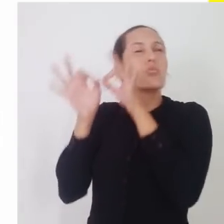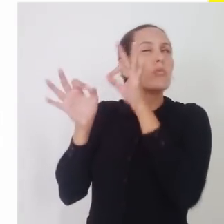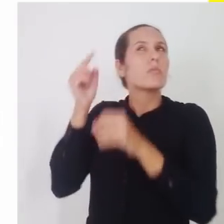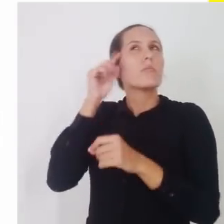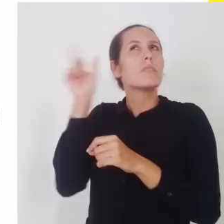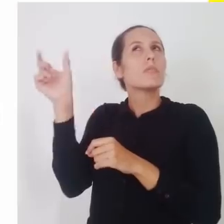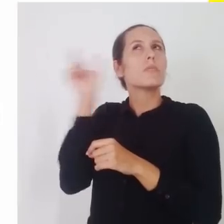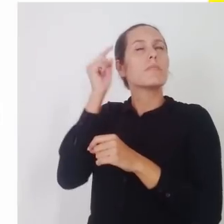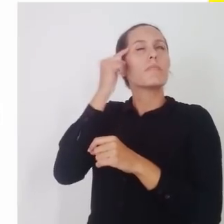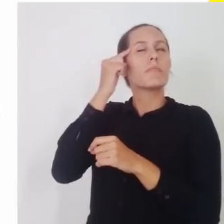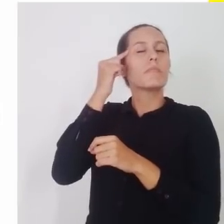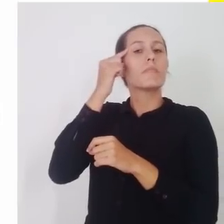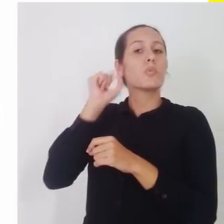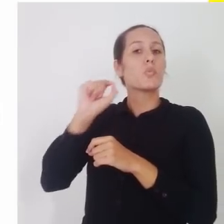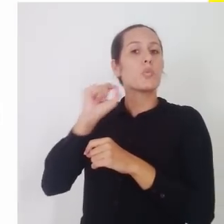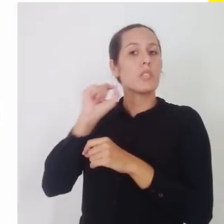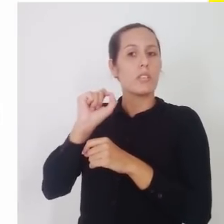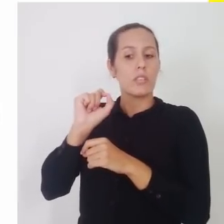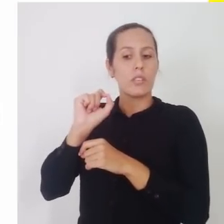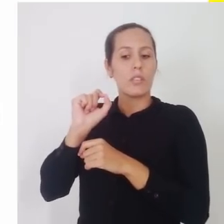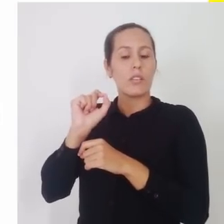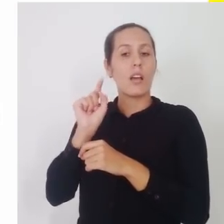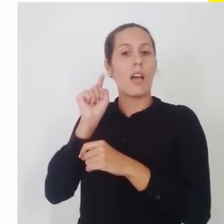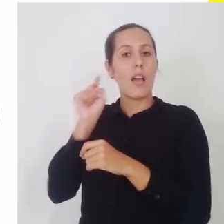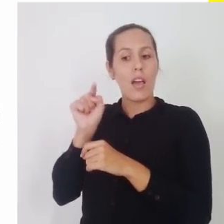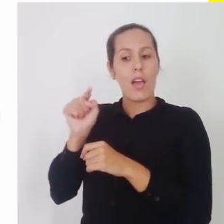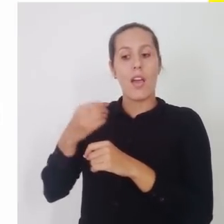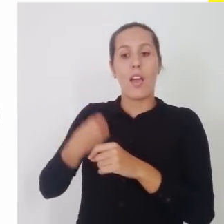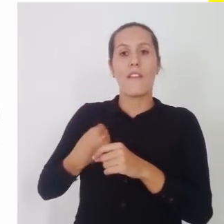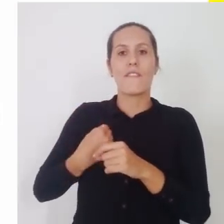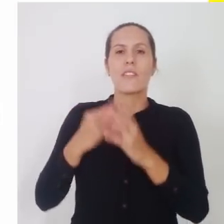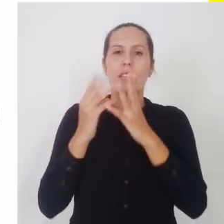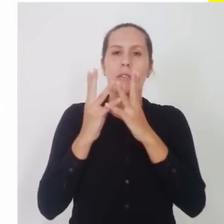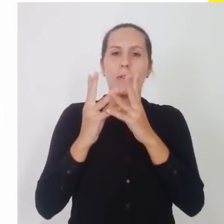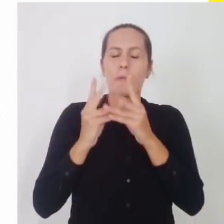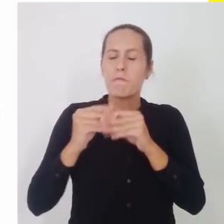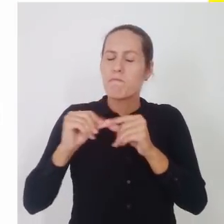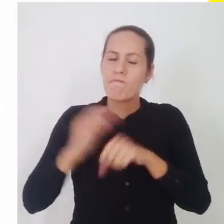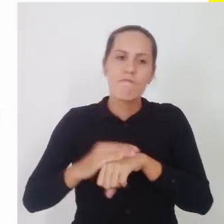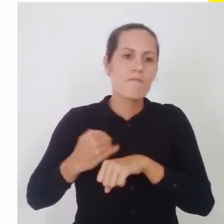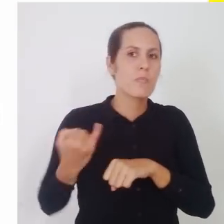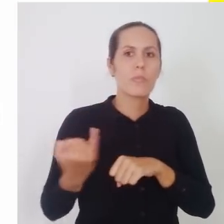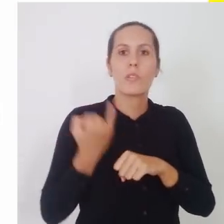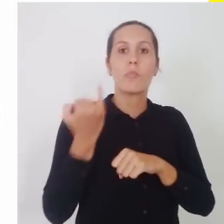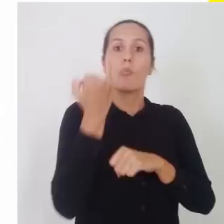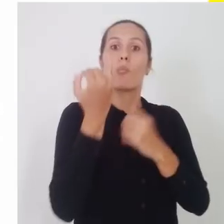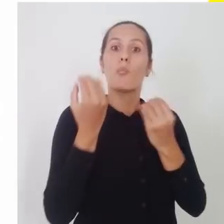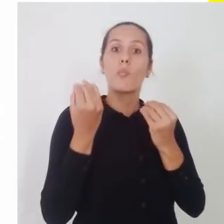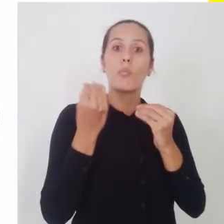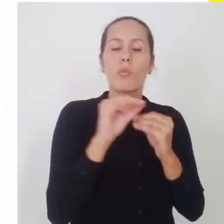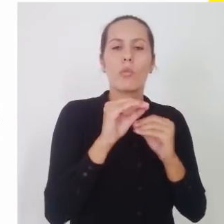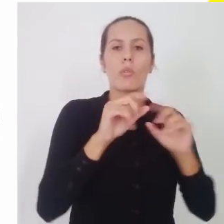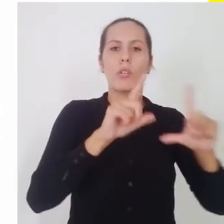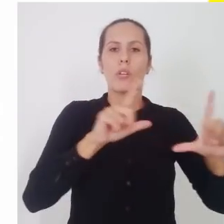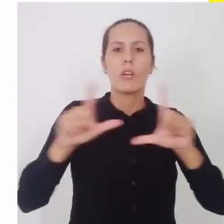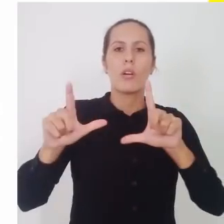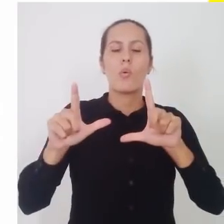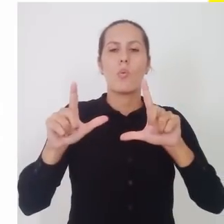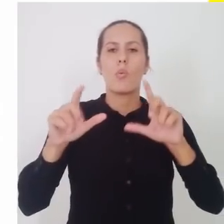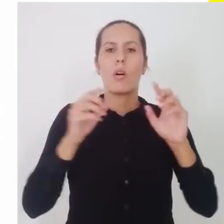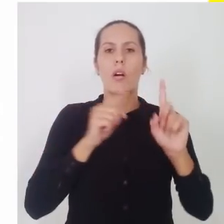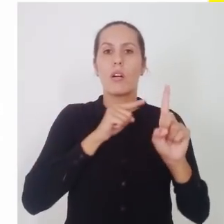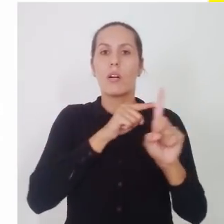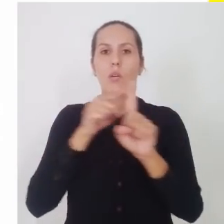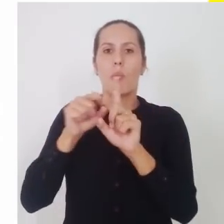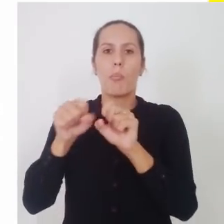você ouviu, ela é o que tem de essencial para fazer com que haja uma quebra da